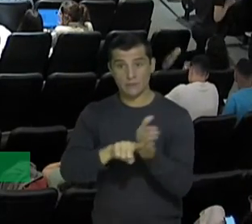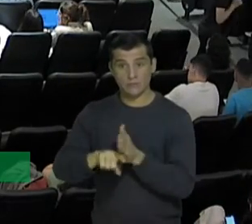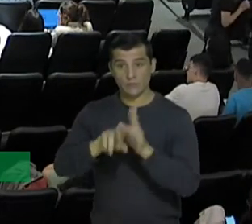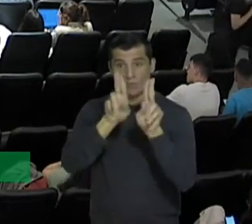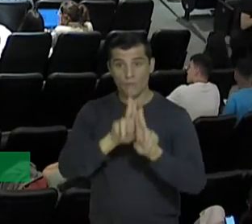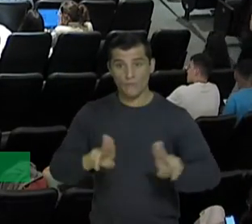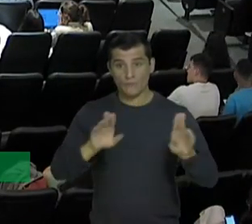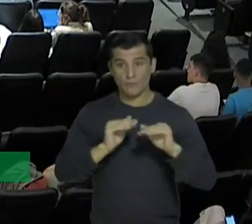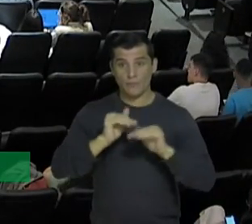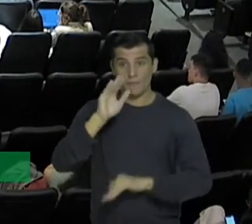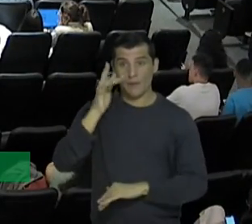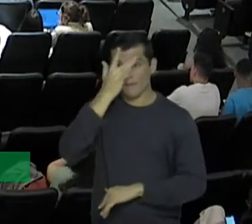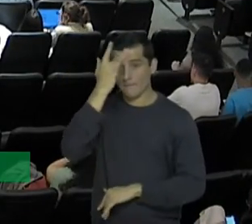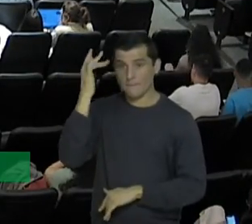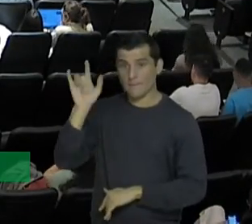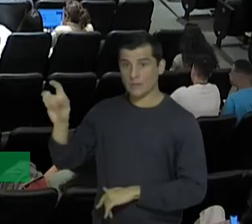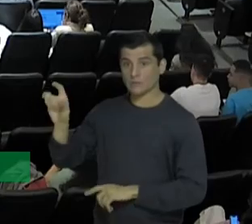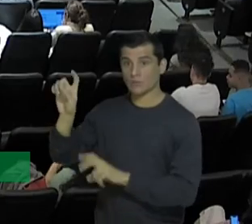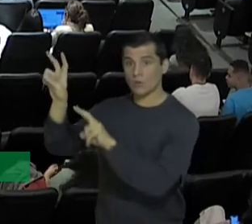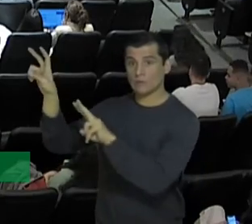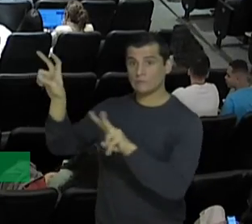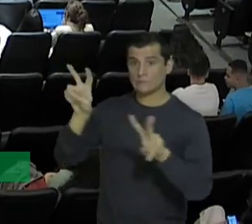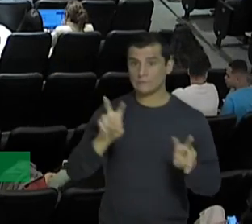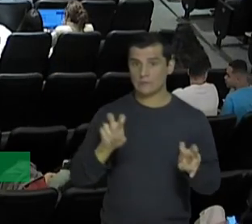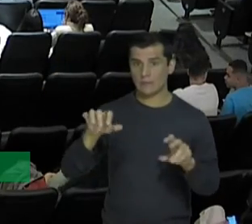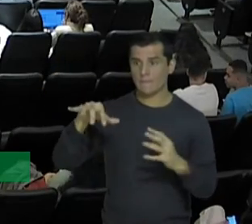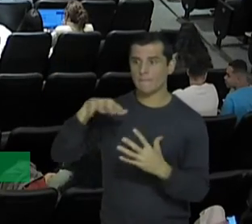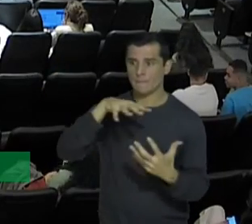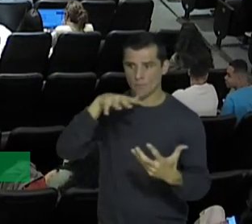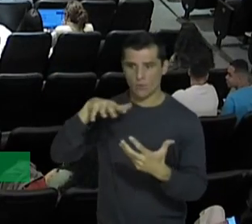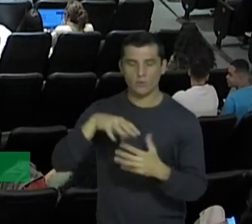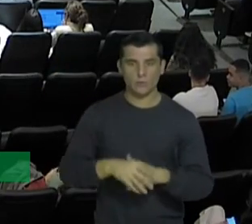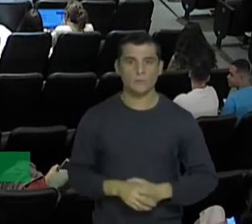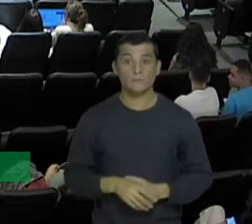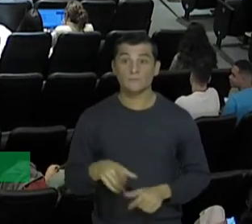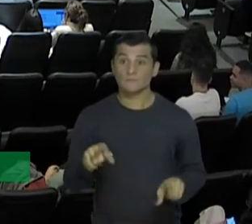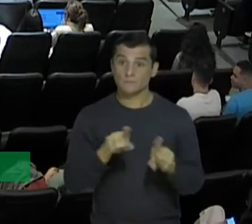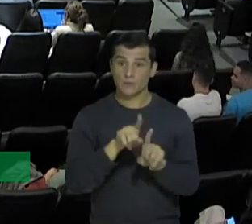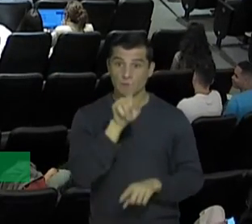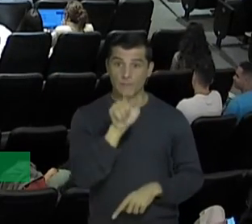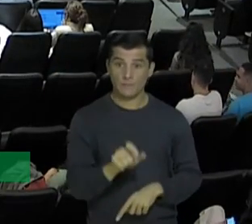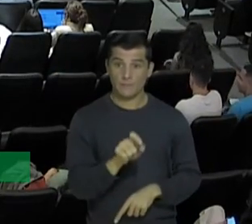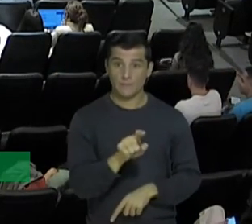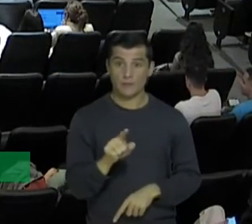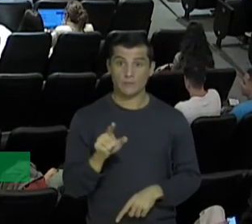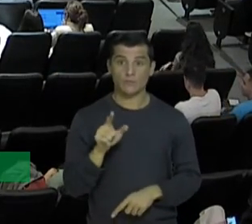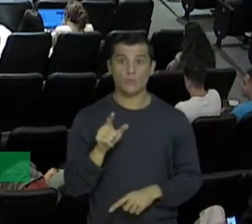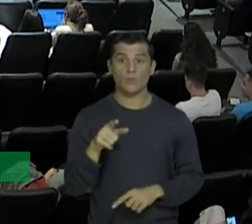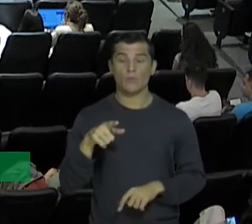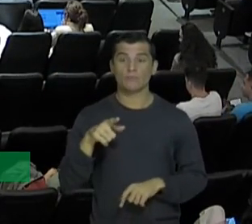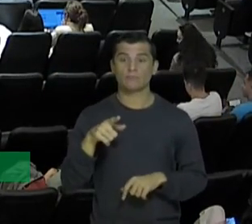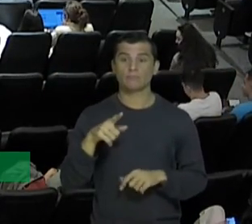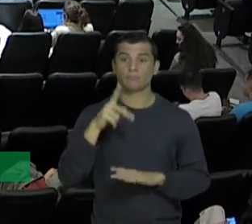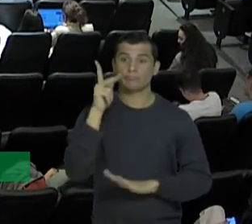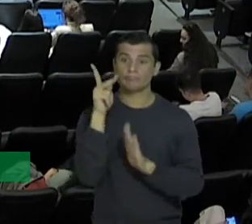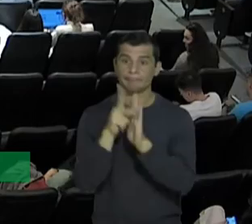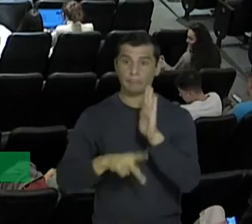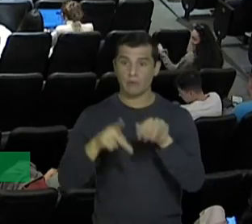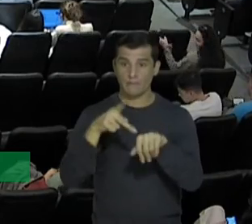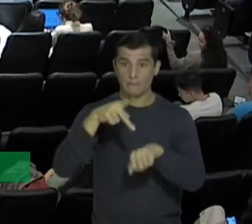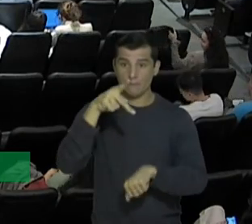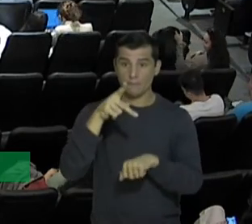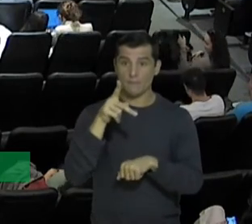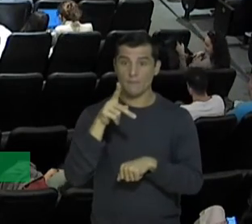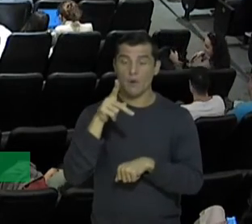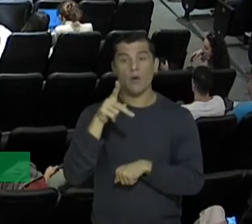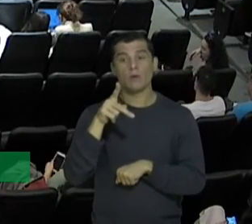mais citados do mundo é professor Sênior do programa de pós-graduação em engenharia e gestão